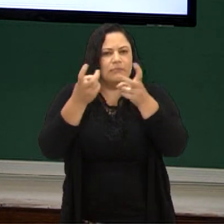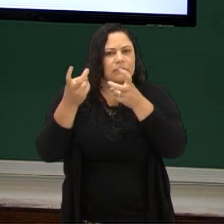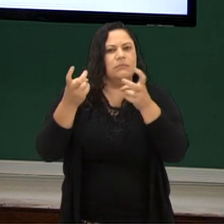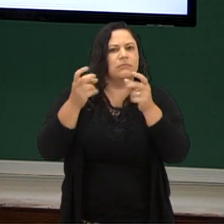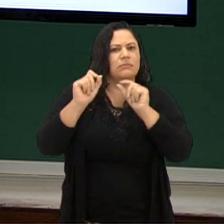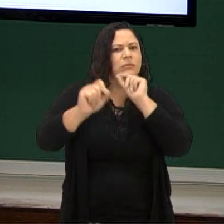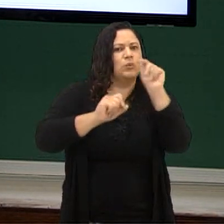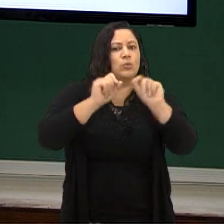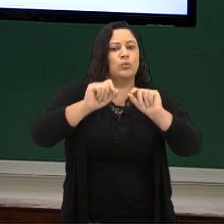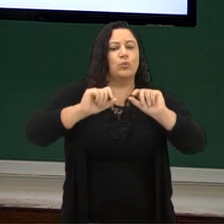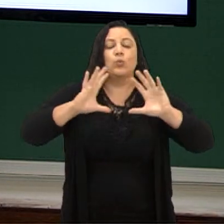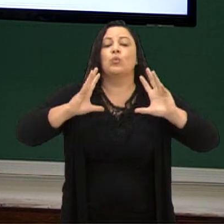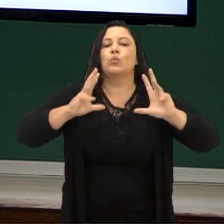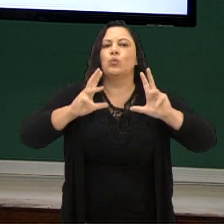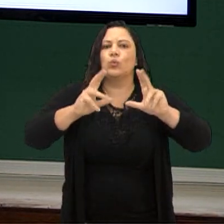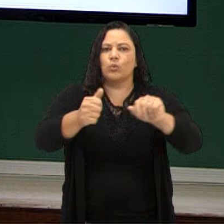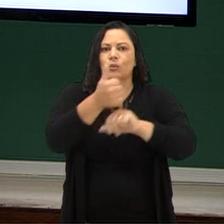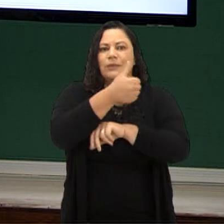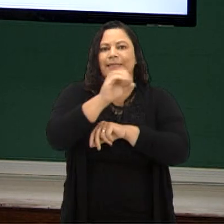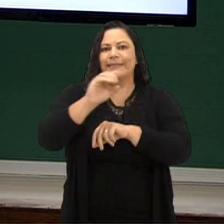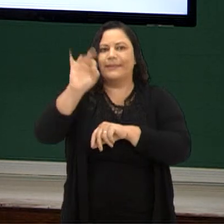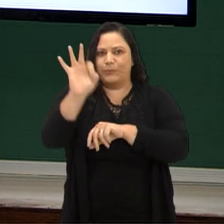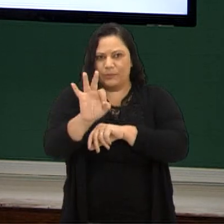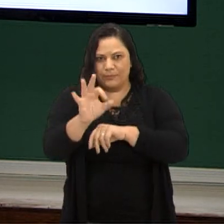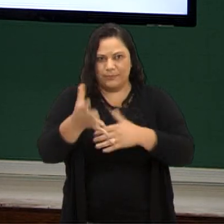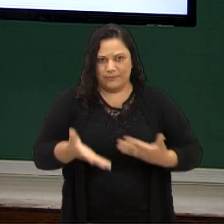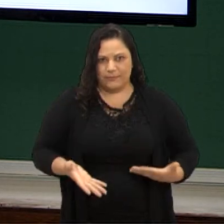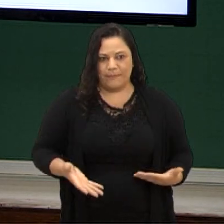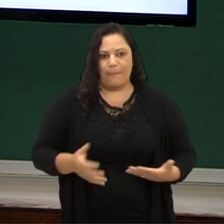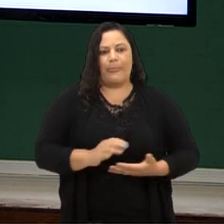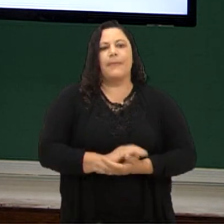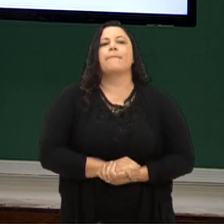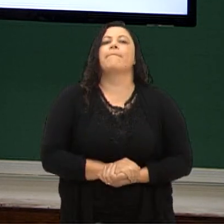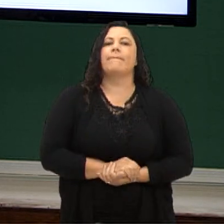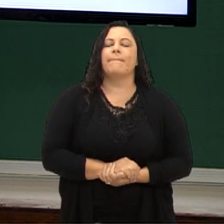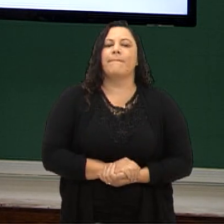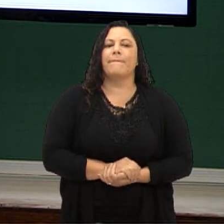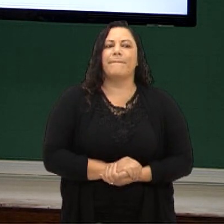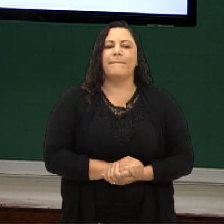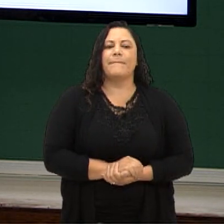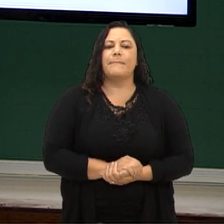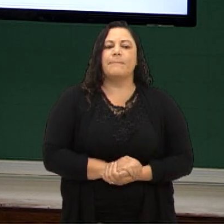têm do todo, que é o 100%. Então, eu tenho aqui que 10%